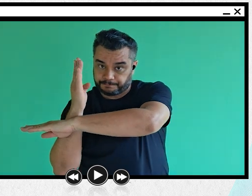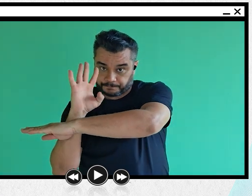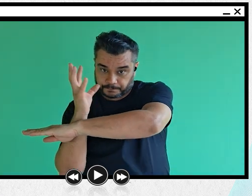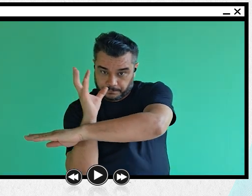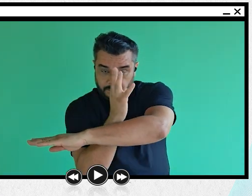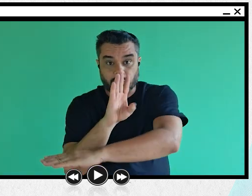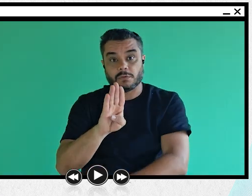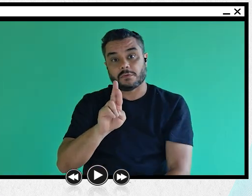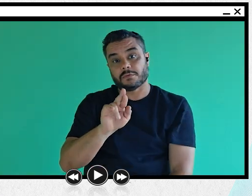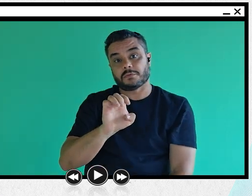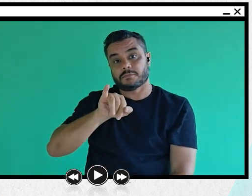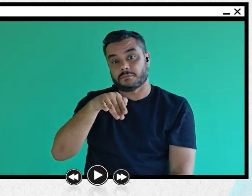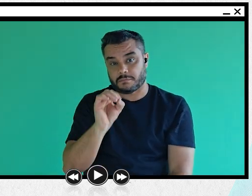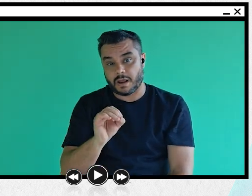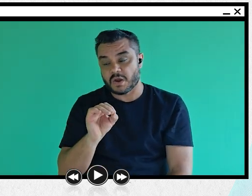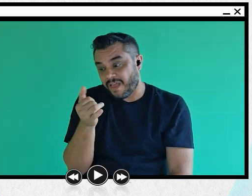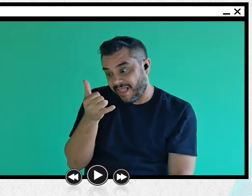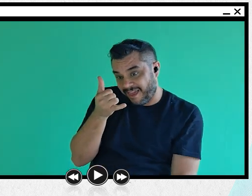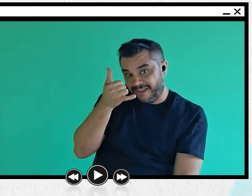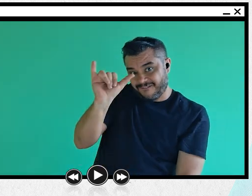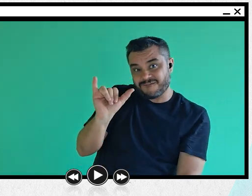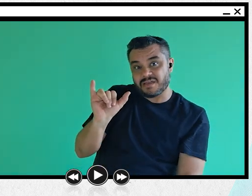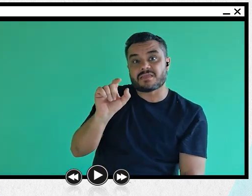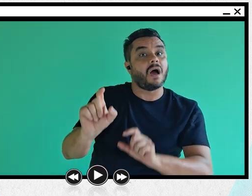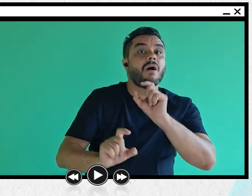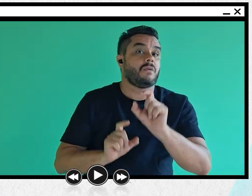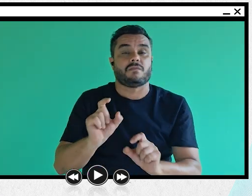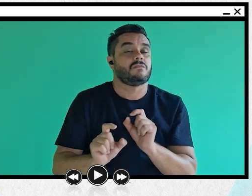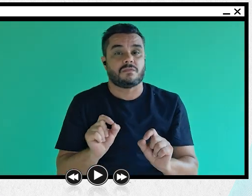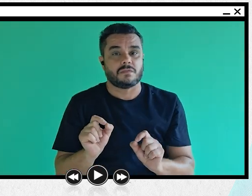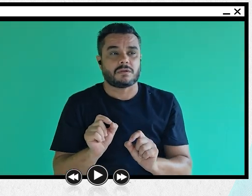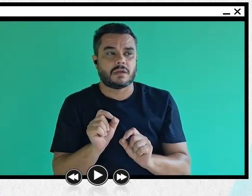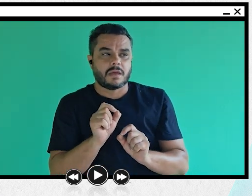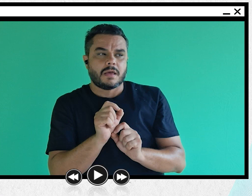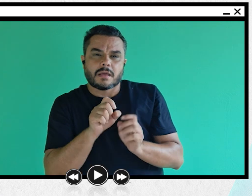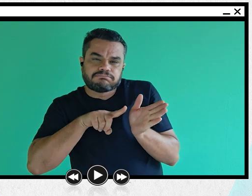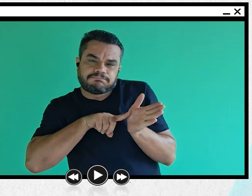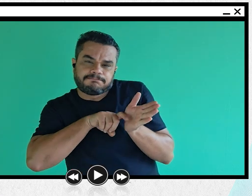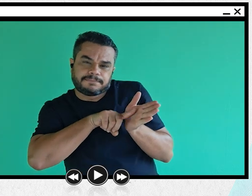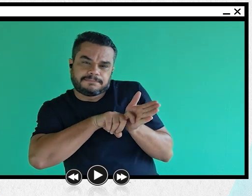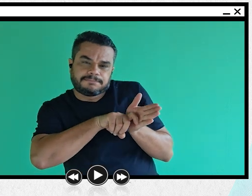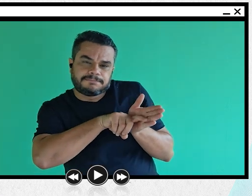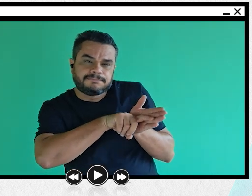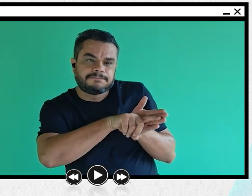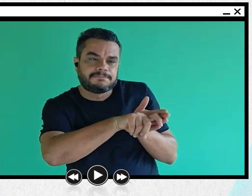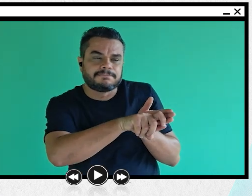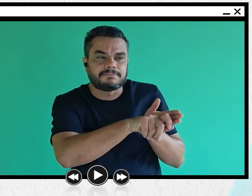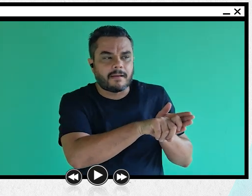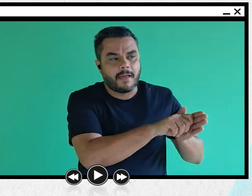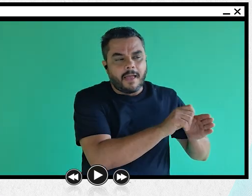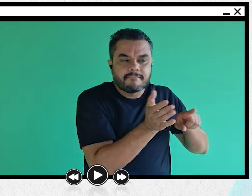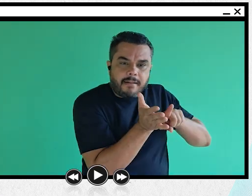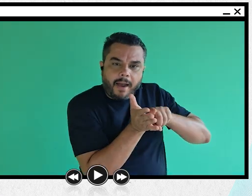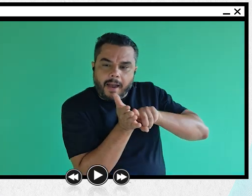porque ele evita que a água, que toda aquela, assim, os contaminantes que vêm da bacia cheguem ao